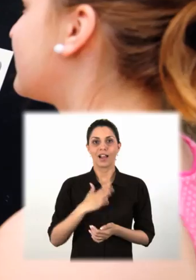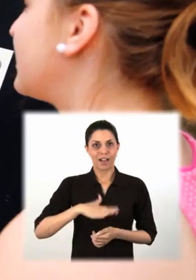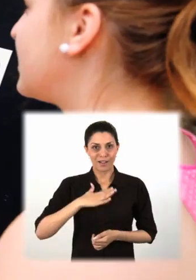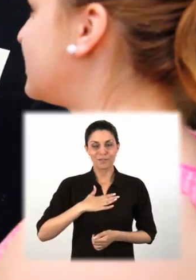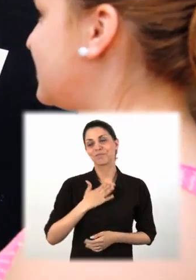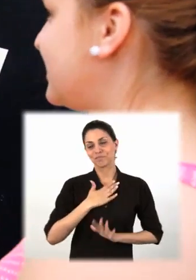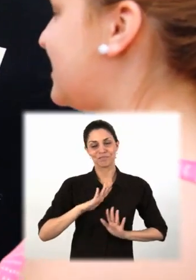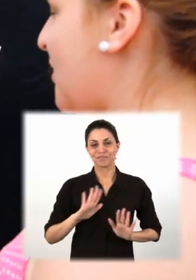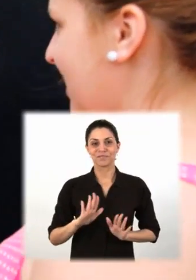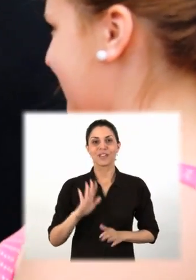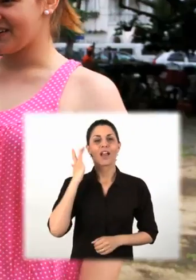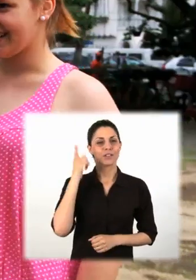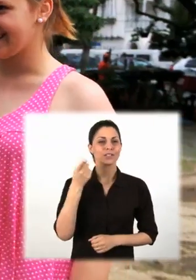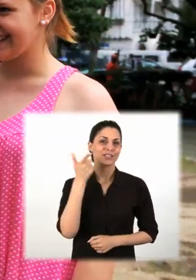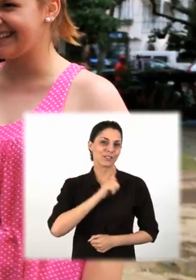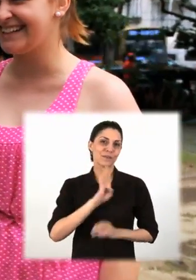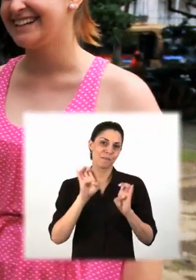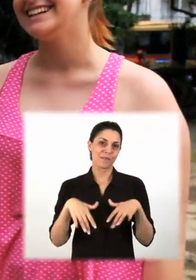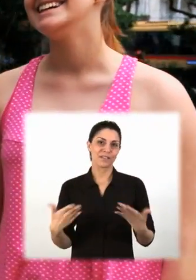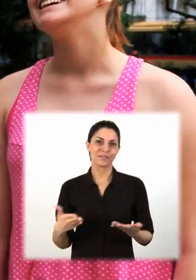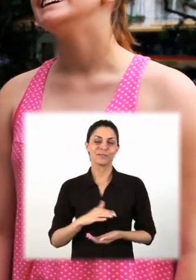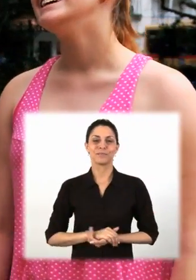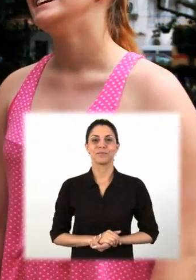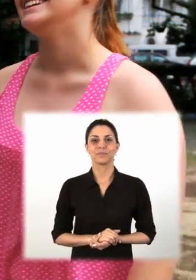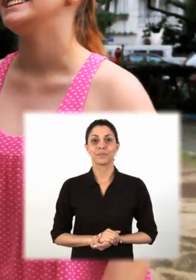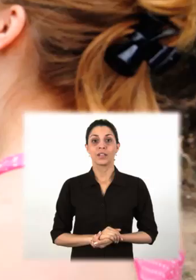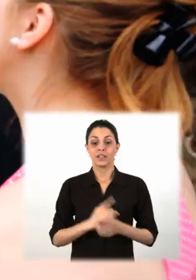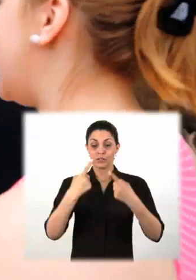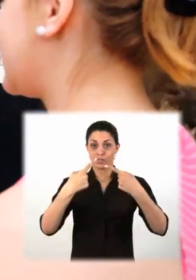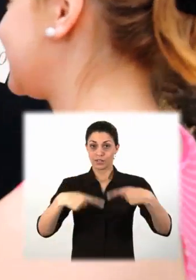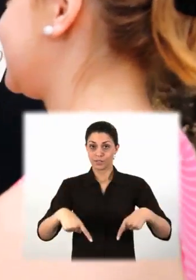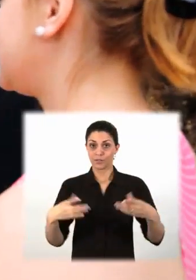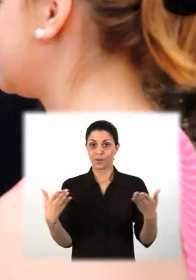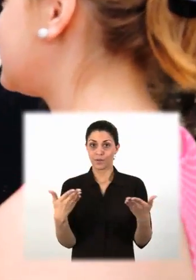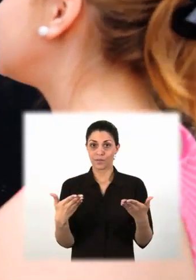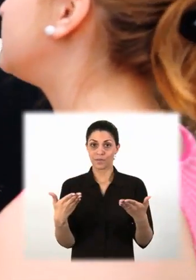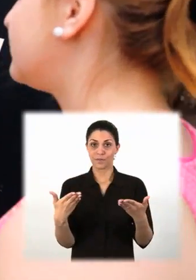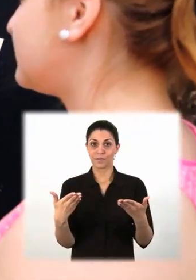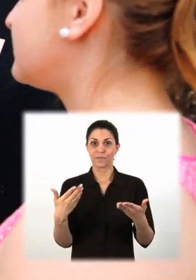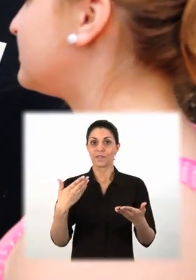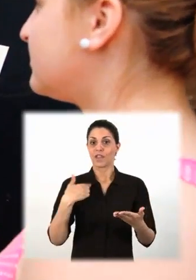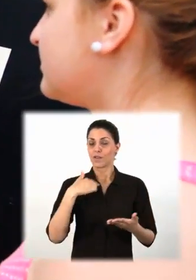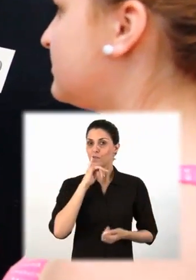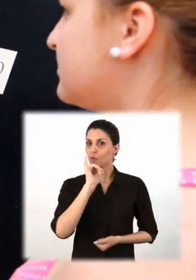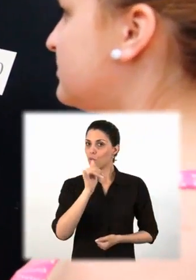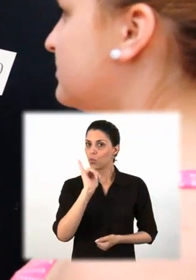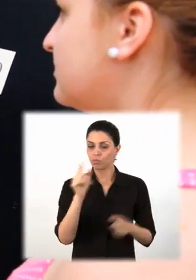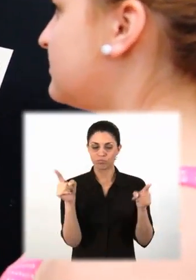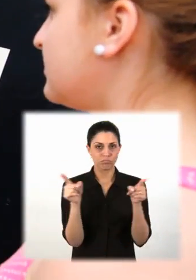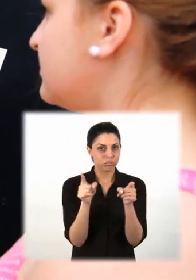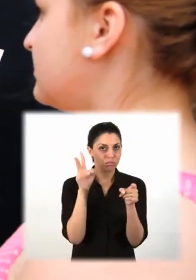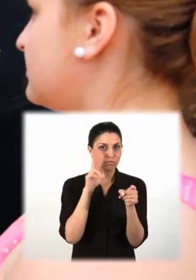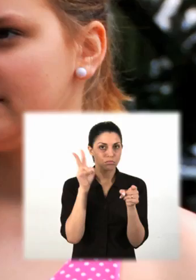tá? Tranquila? Tranquila. Eu acho que você vai se sair muito bem. Então tá. O desafio agora é o seguinte. Eu vou contar pra